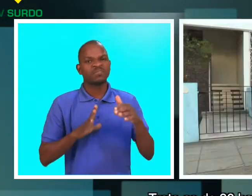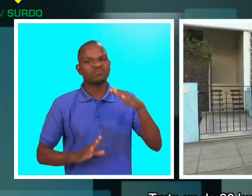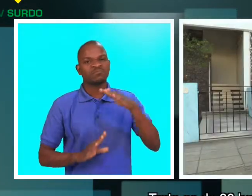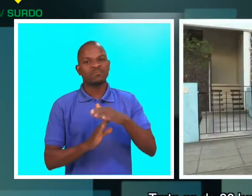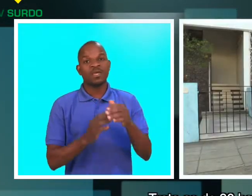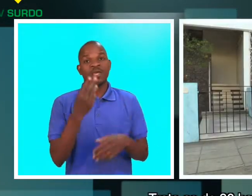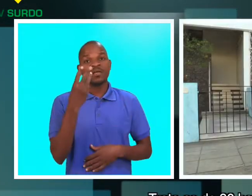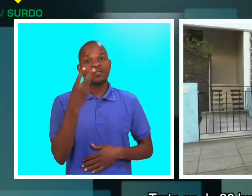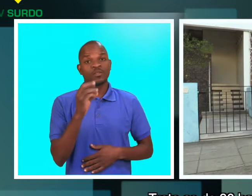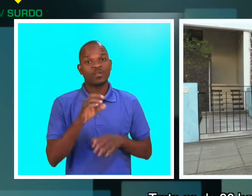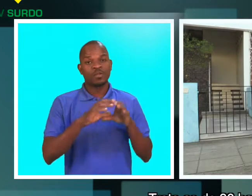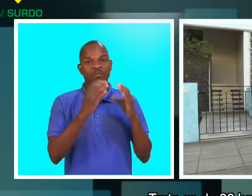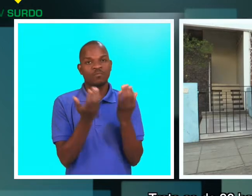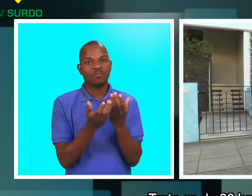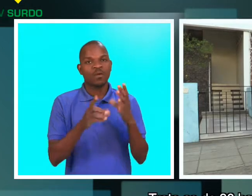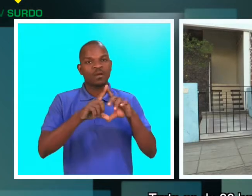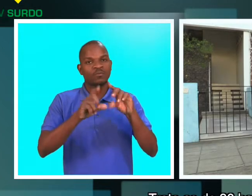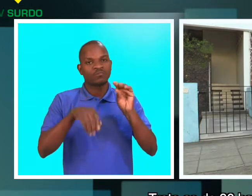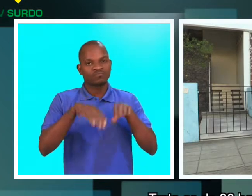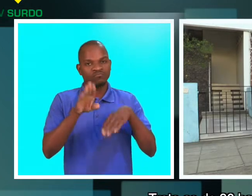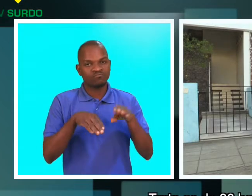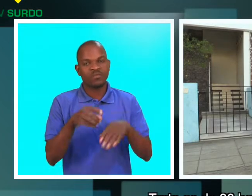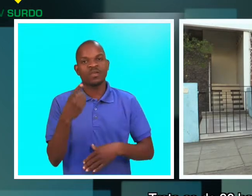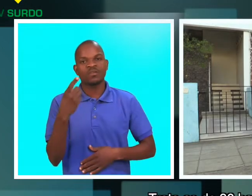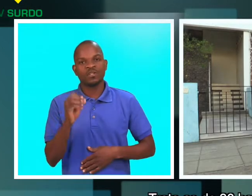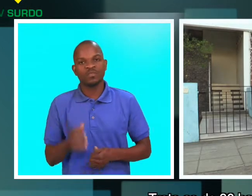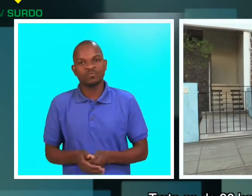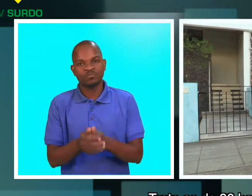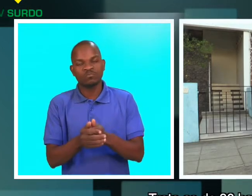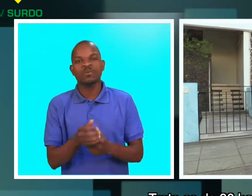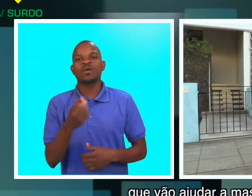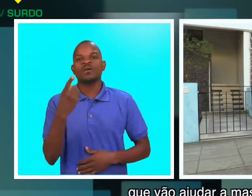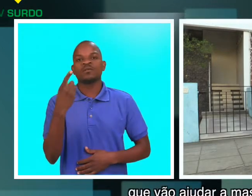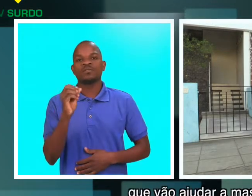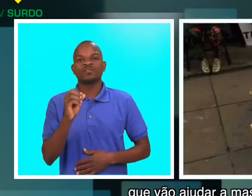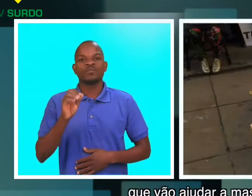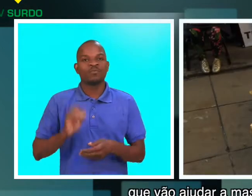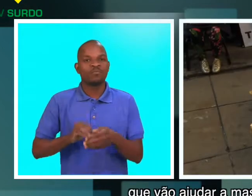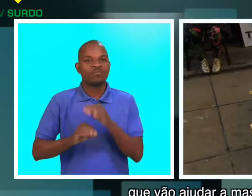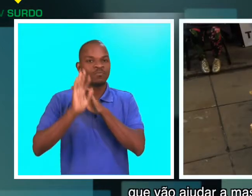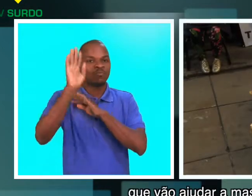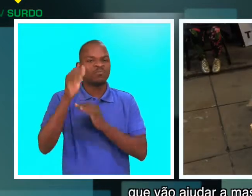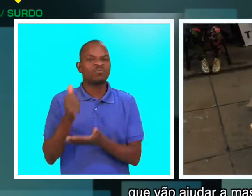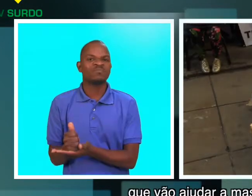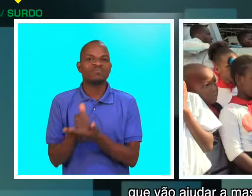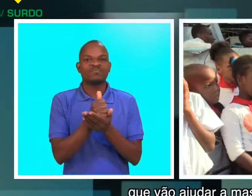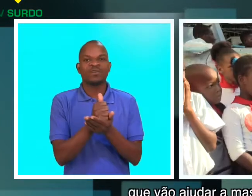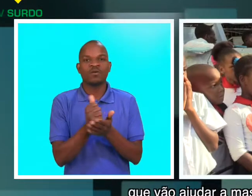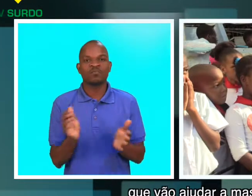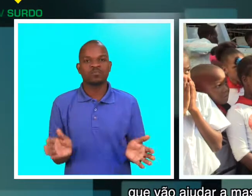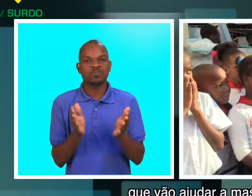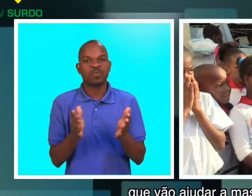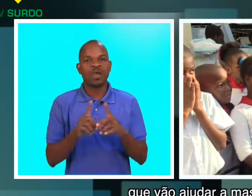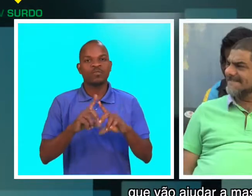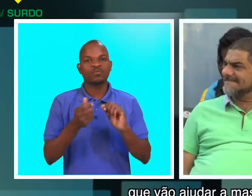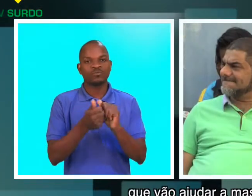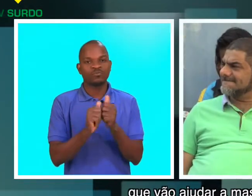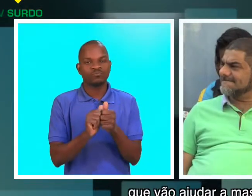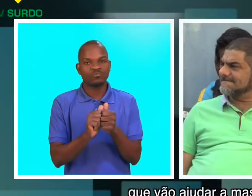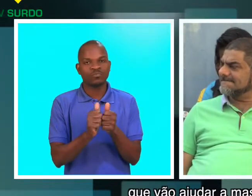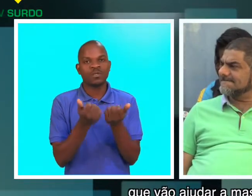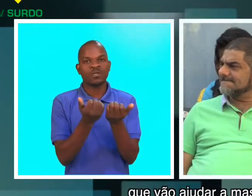de futebol, 10 de voleibol, 10 de basquetebol, que vai ajudar a massificar o desporto em